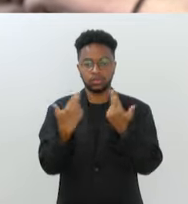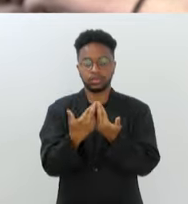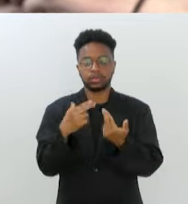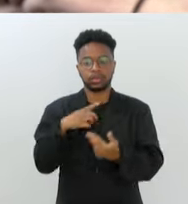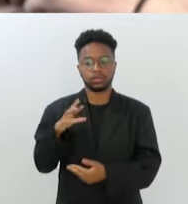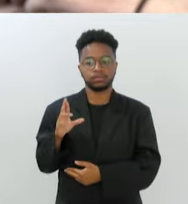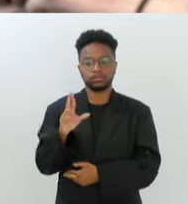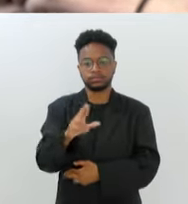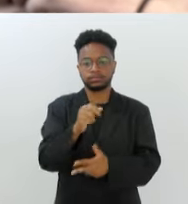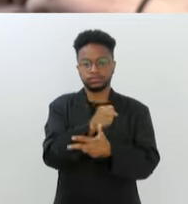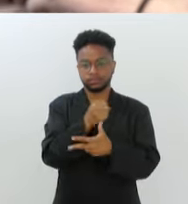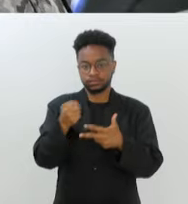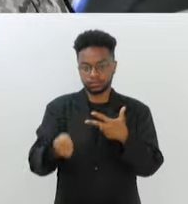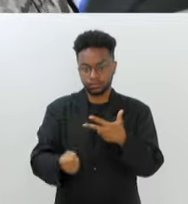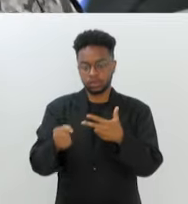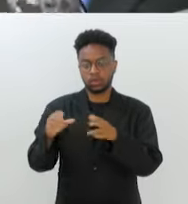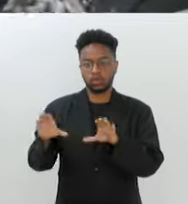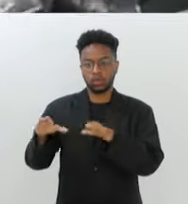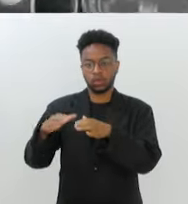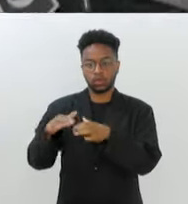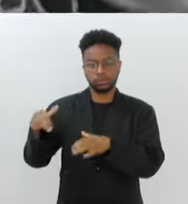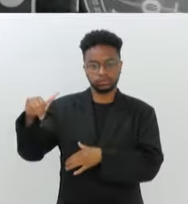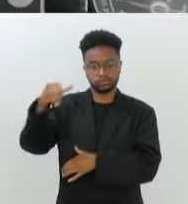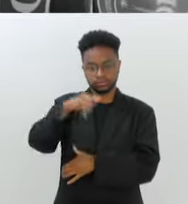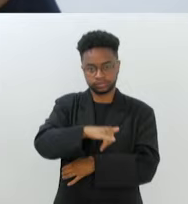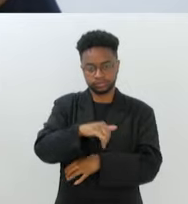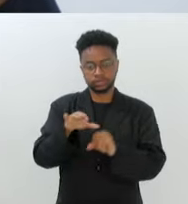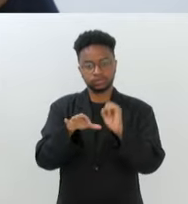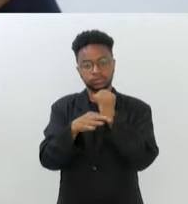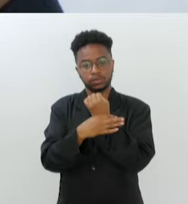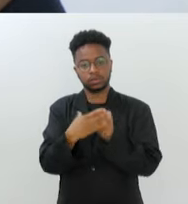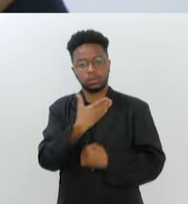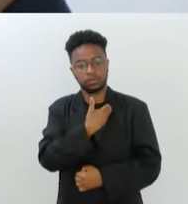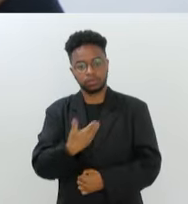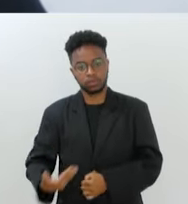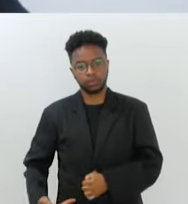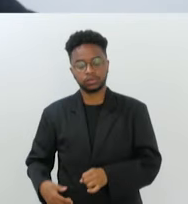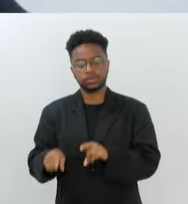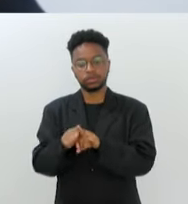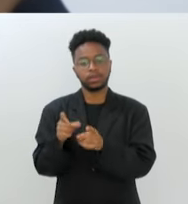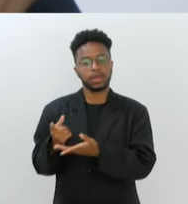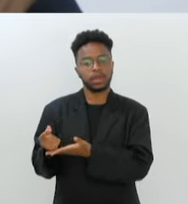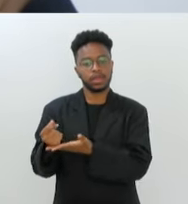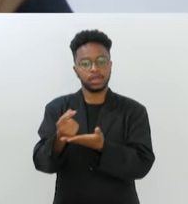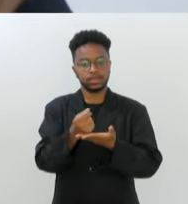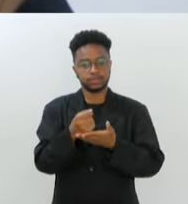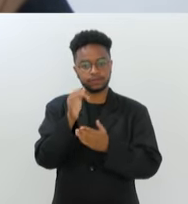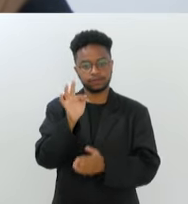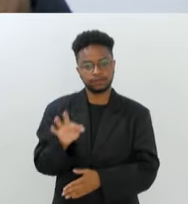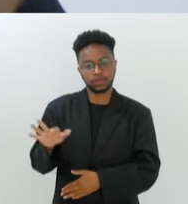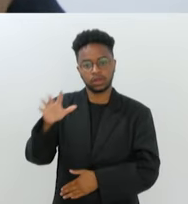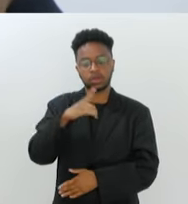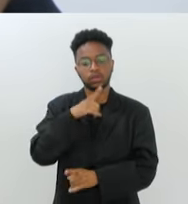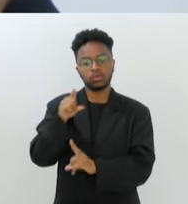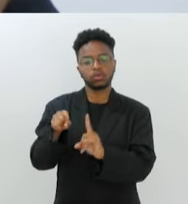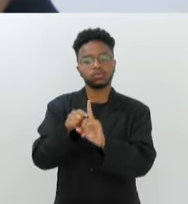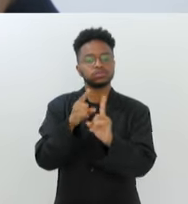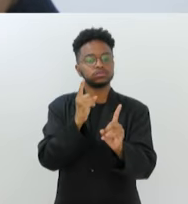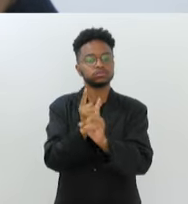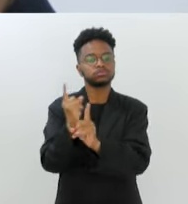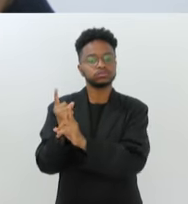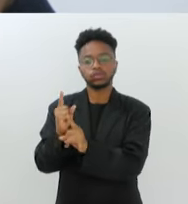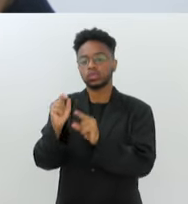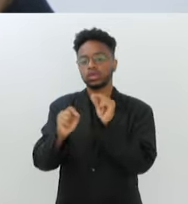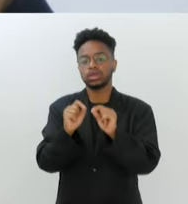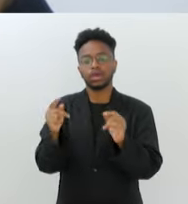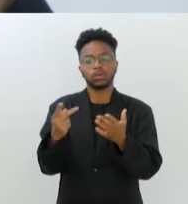da Força Aérea Brasileira, da Segurança Pública e da Receita Federal, com o objetivo de identificar o que vem sendo feito para